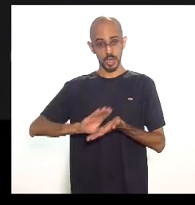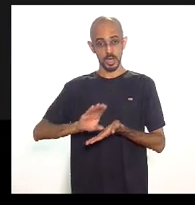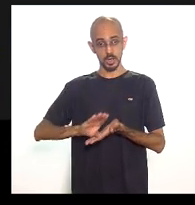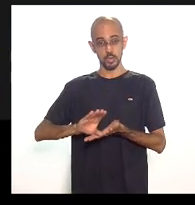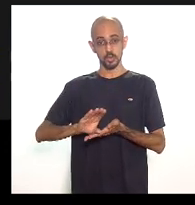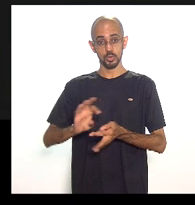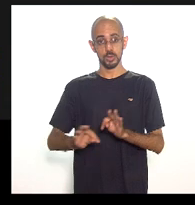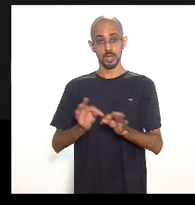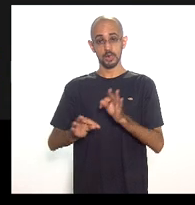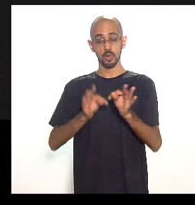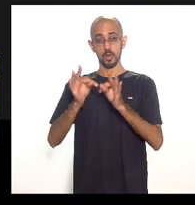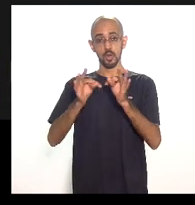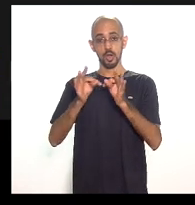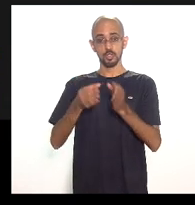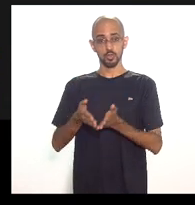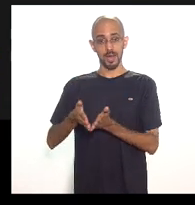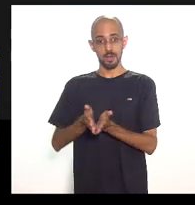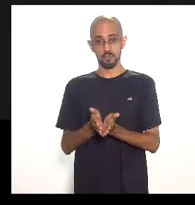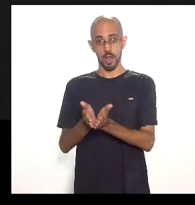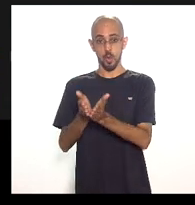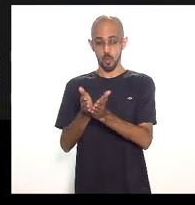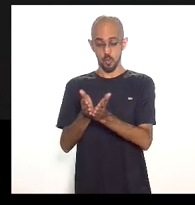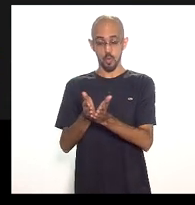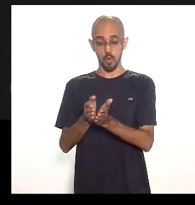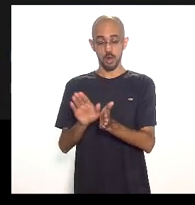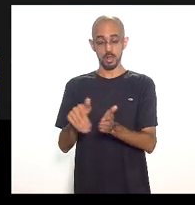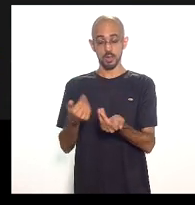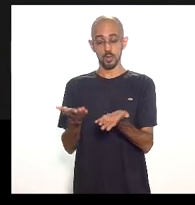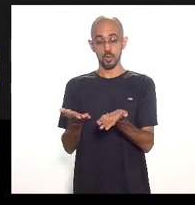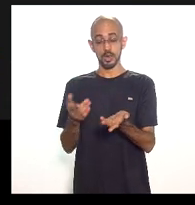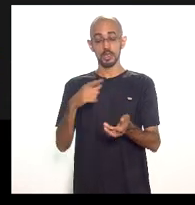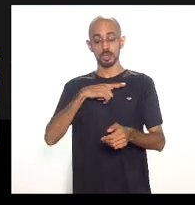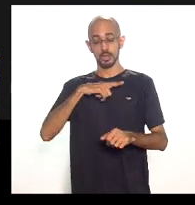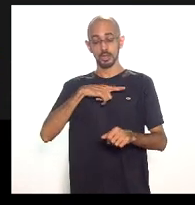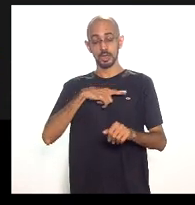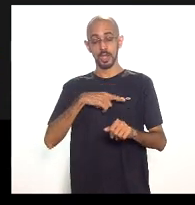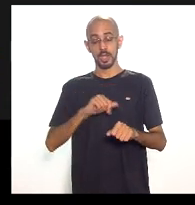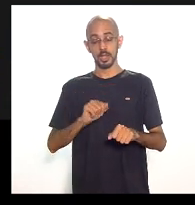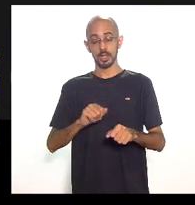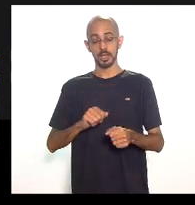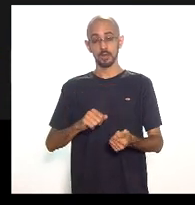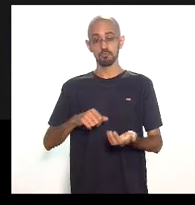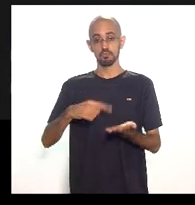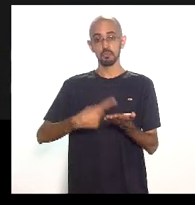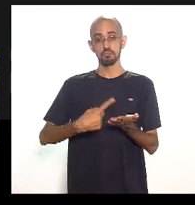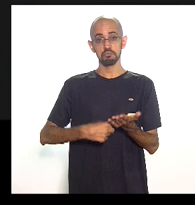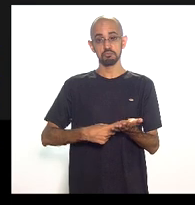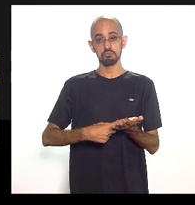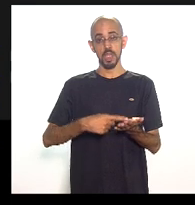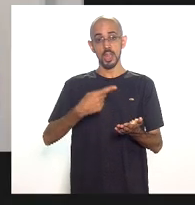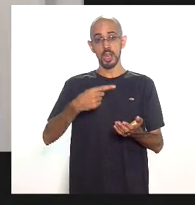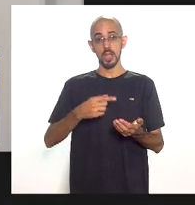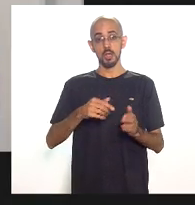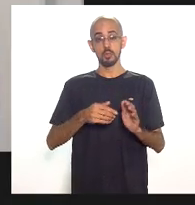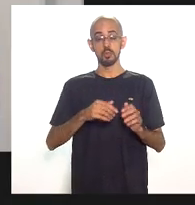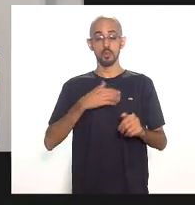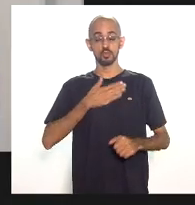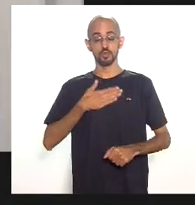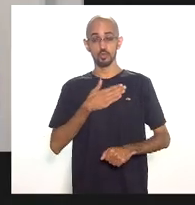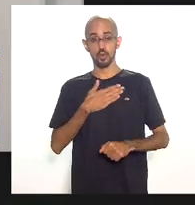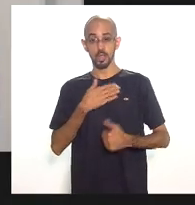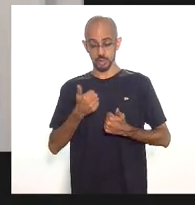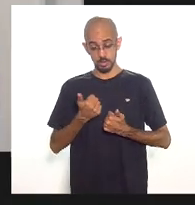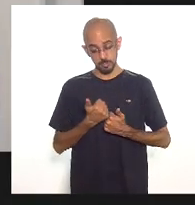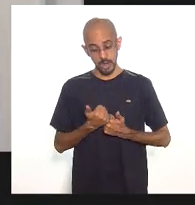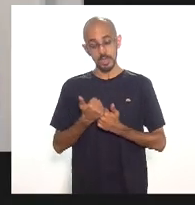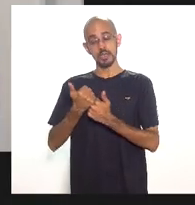Então, ele manifesta aí o apoio à nossa iniciativa, né, da comissão em relação à